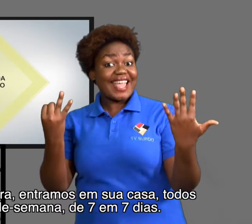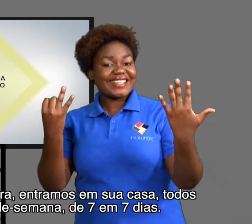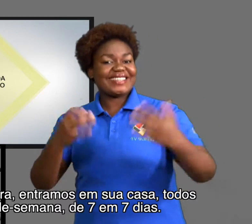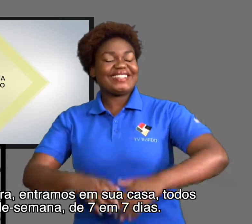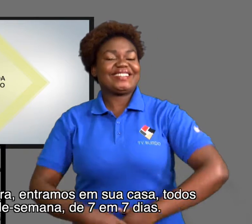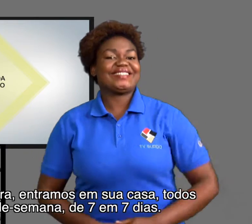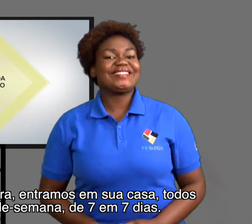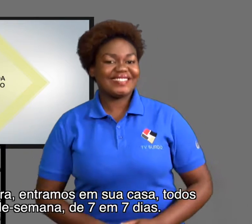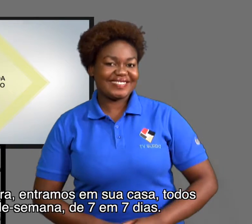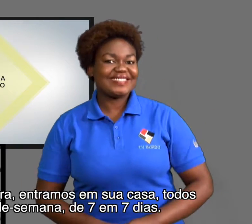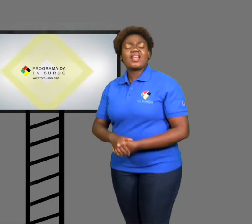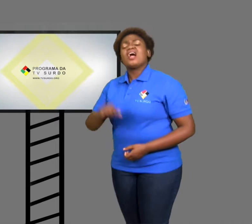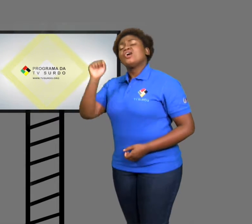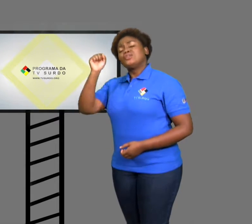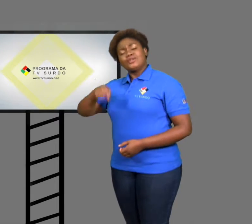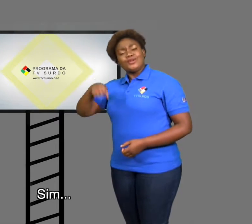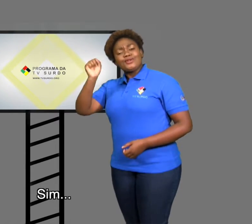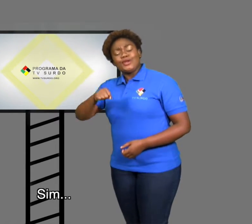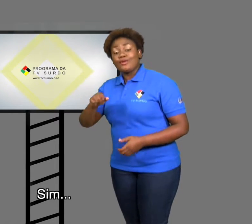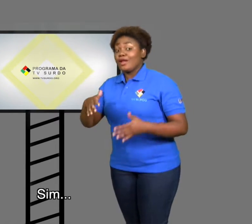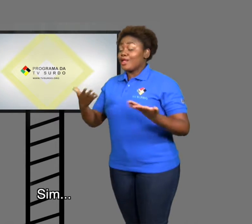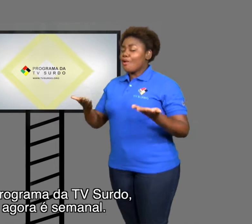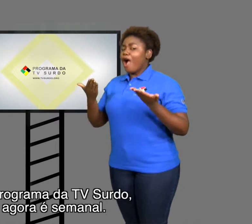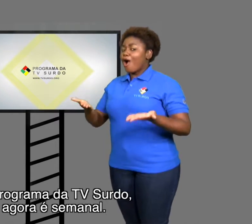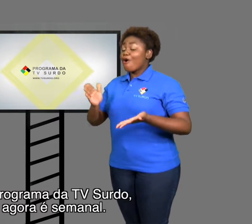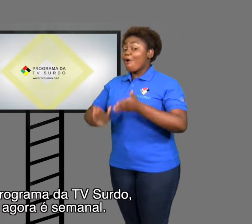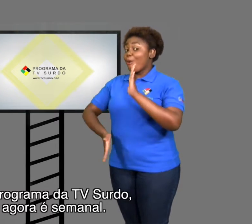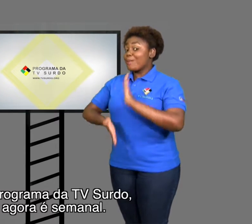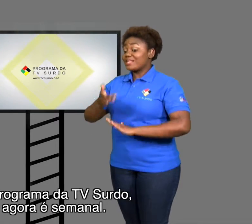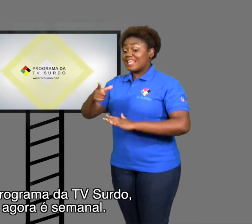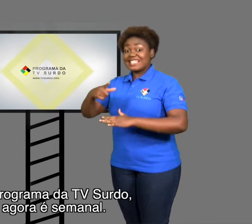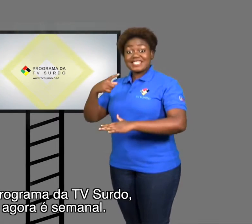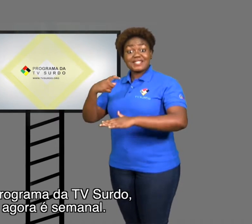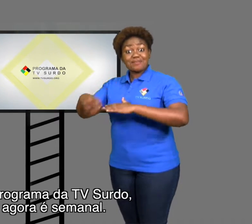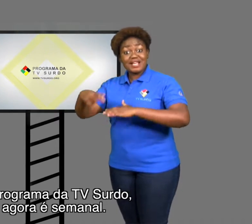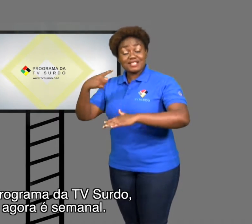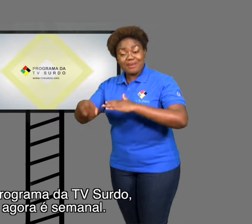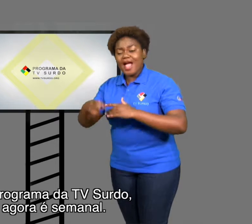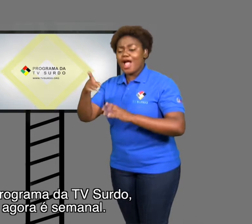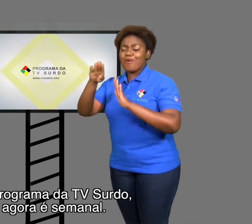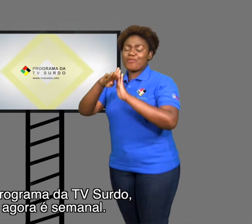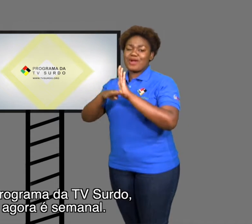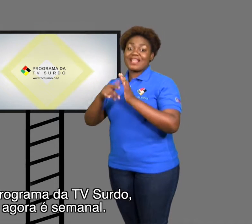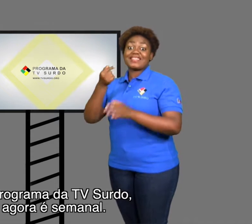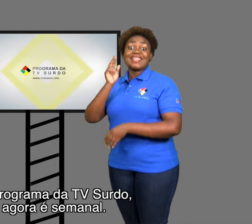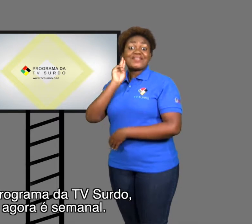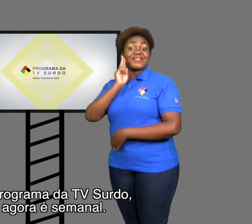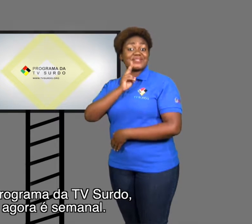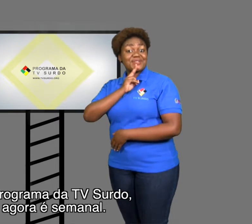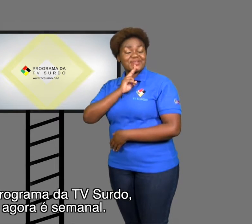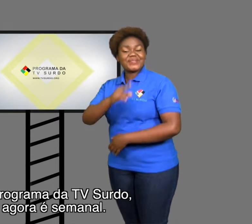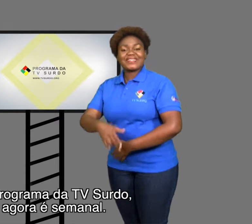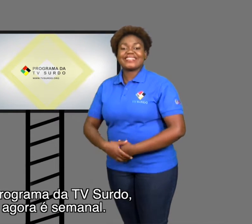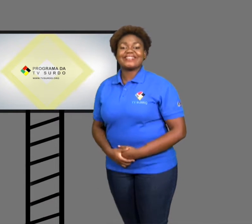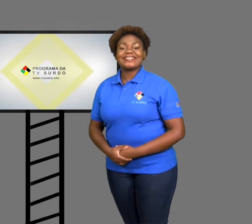fios de semana de 7 em 7 dias. Sim, o programa da TV Surdo agora é semanal.